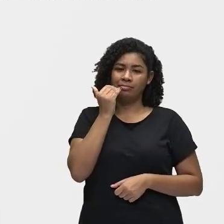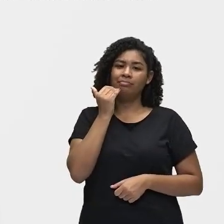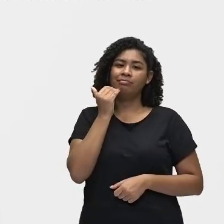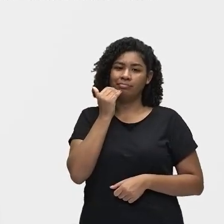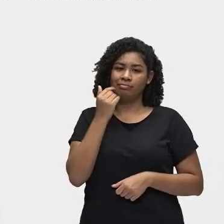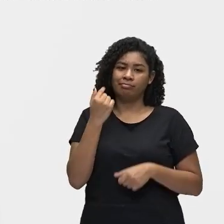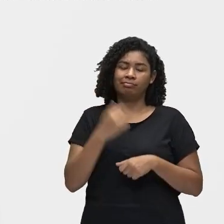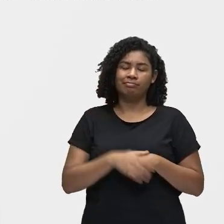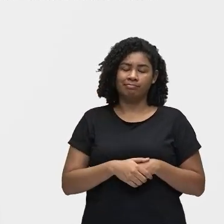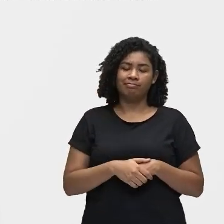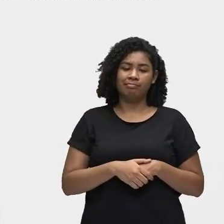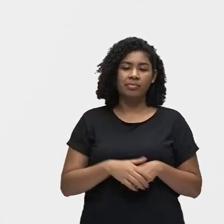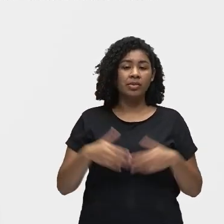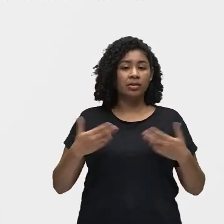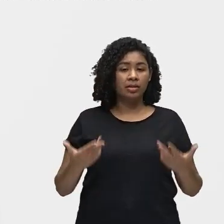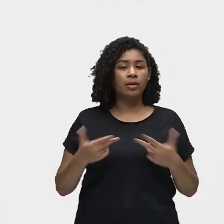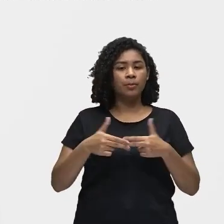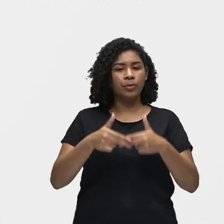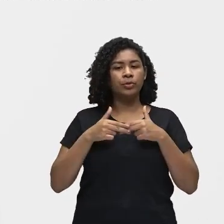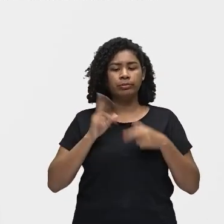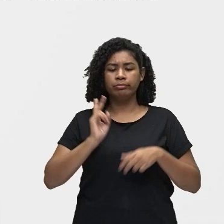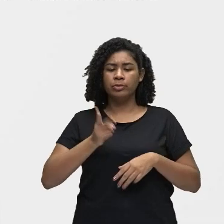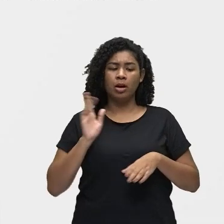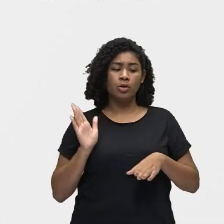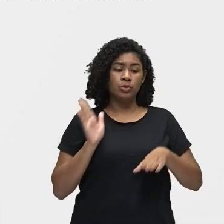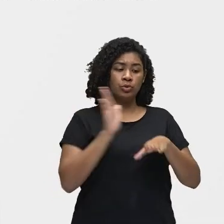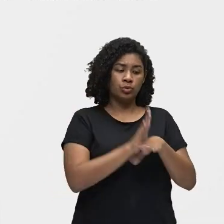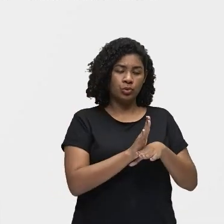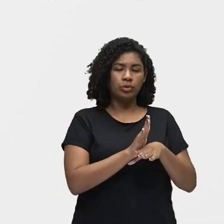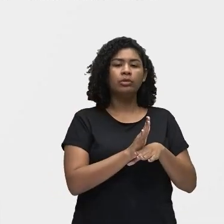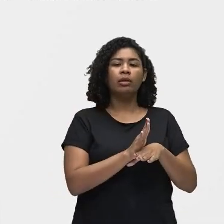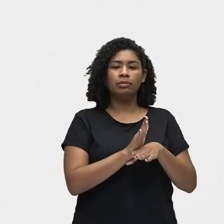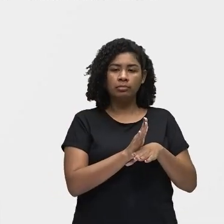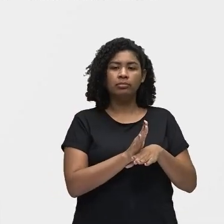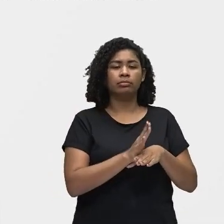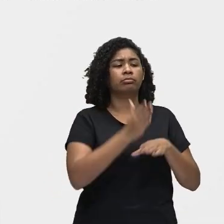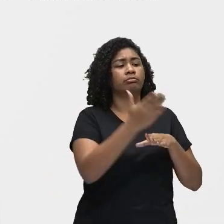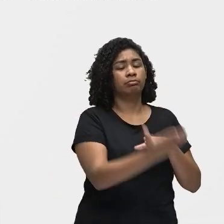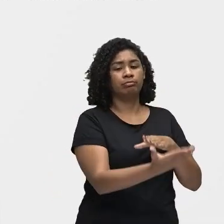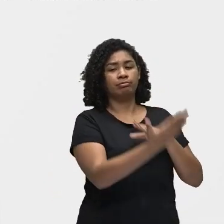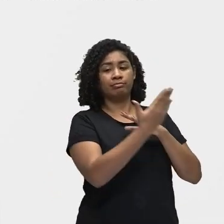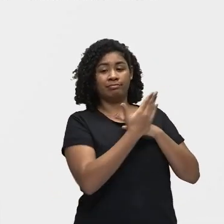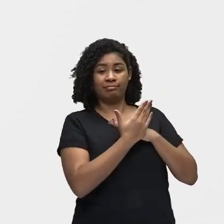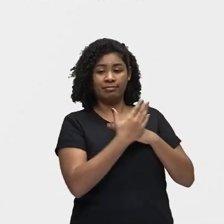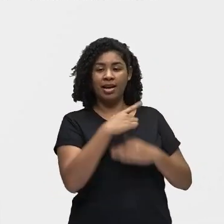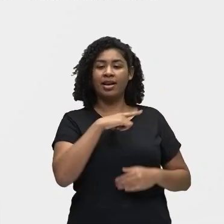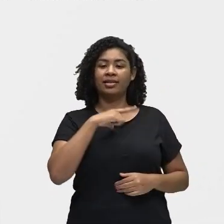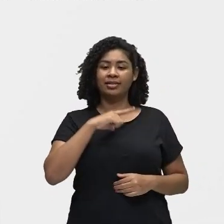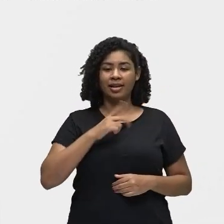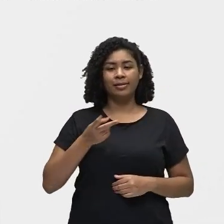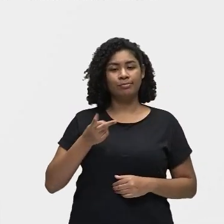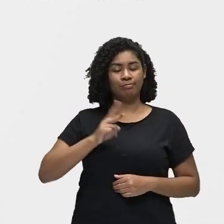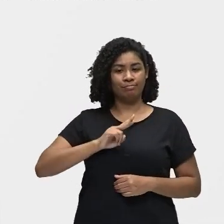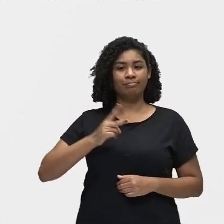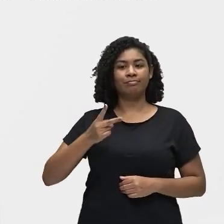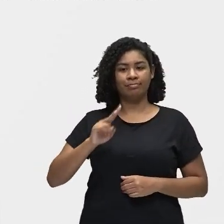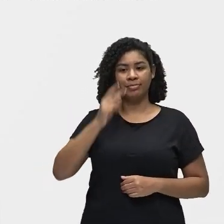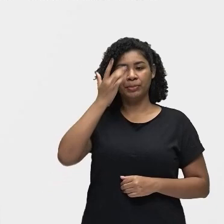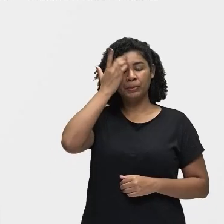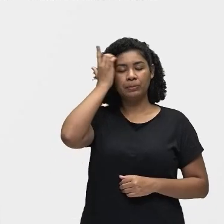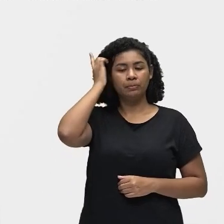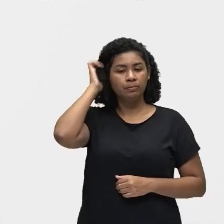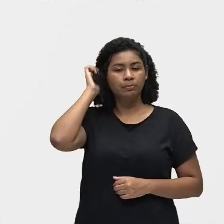é bobo. Então, à medida que ele ajuda o jacaré fazendo a limpeza dos dentes do jacaré, ele também